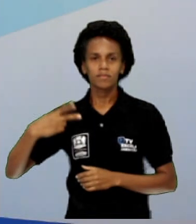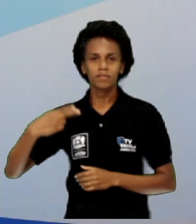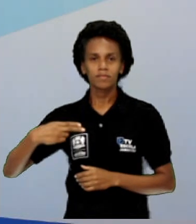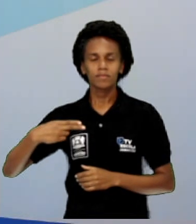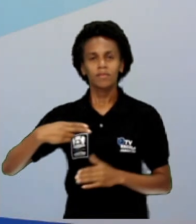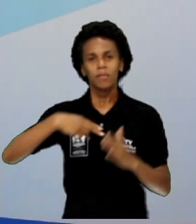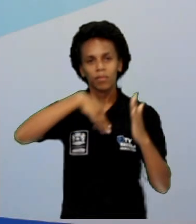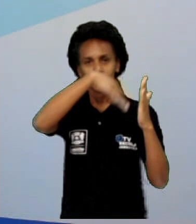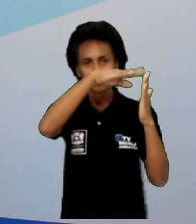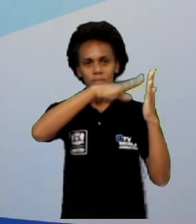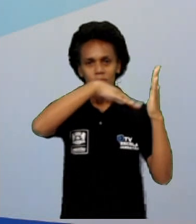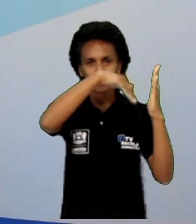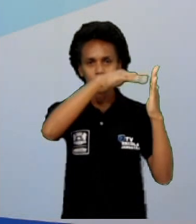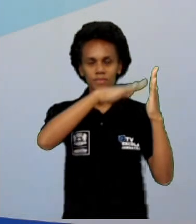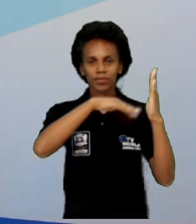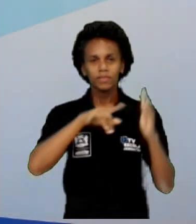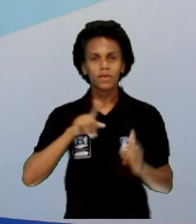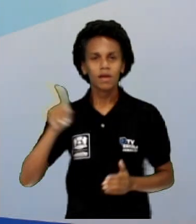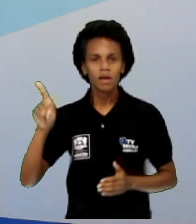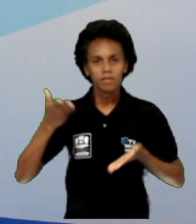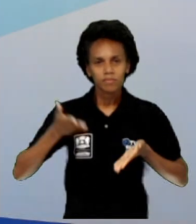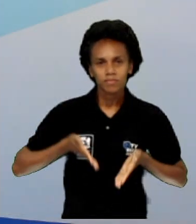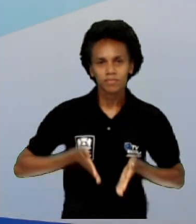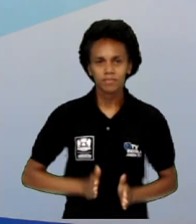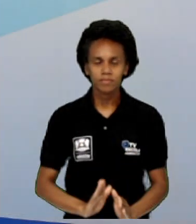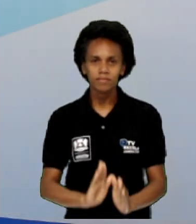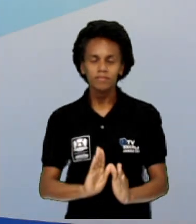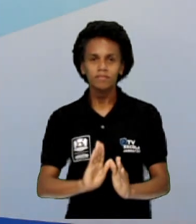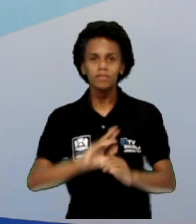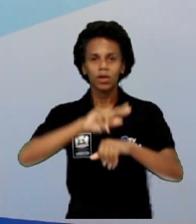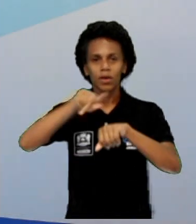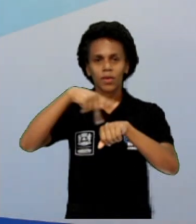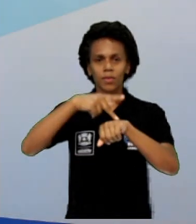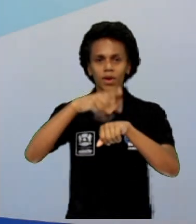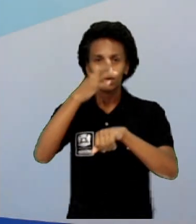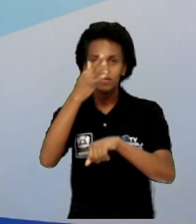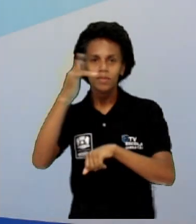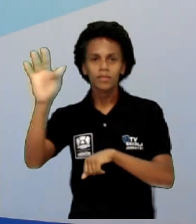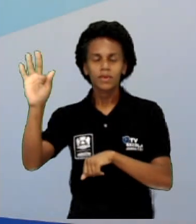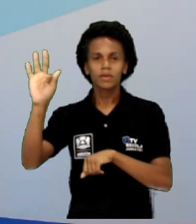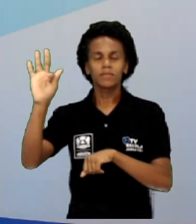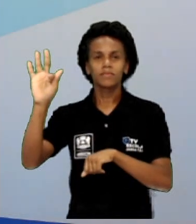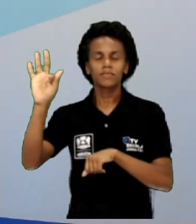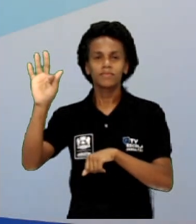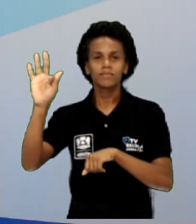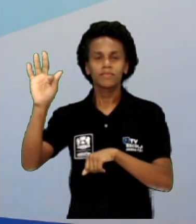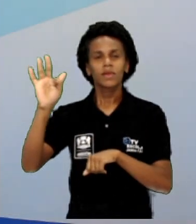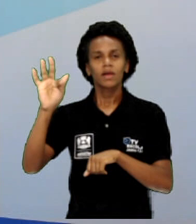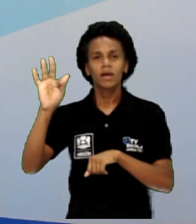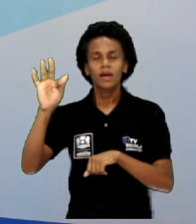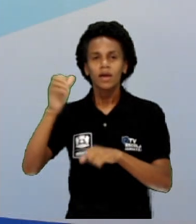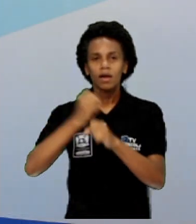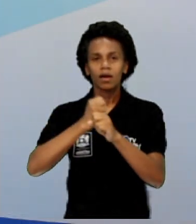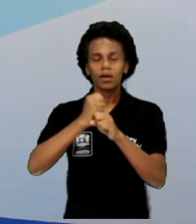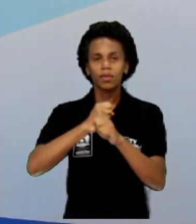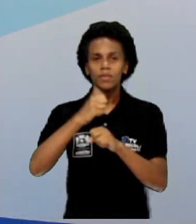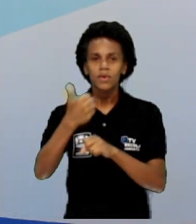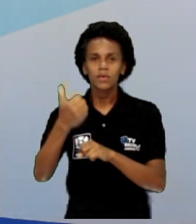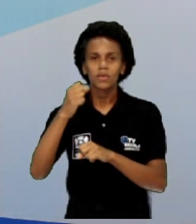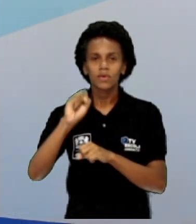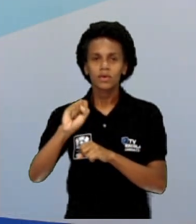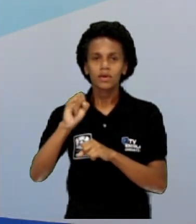Henri Matisse nasceu na França em 1869. Um dos mais importantes artistas de sua época, ele trouxe